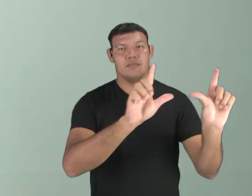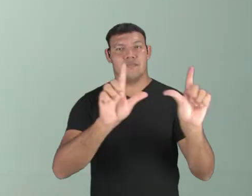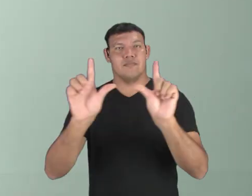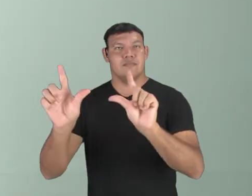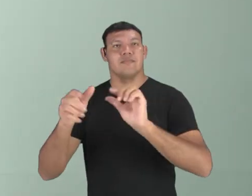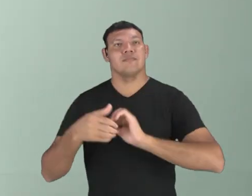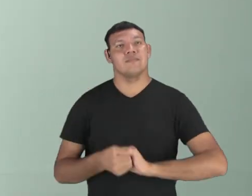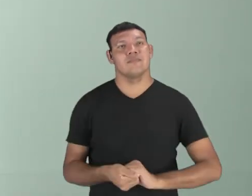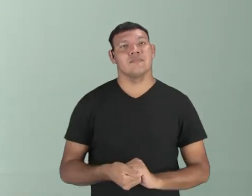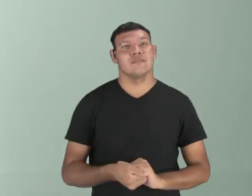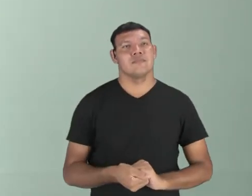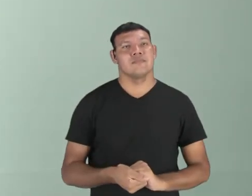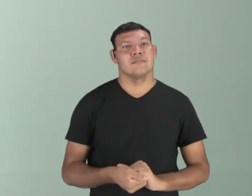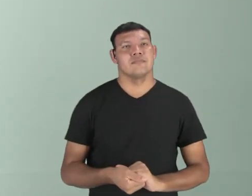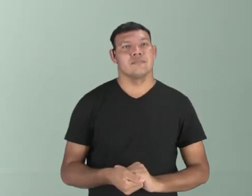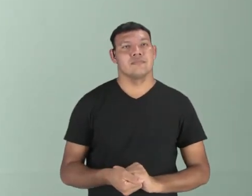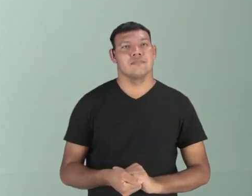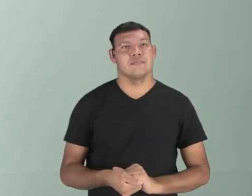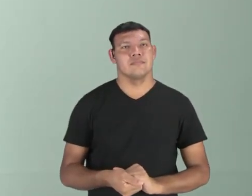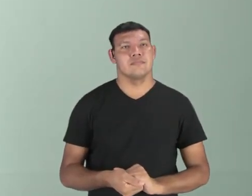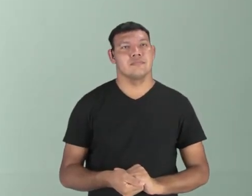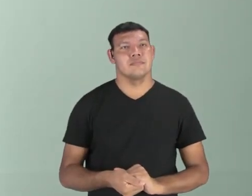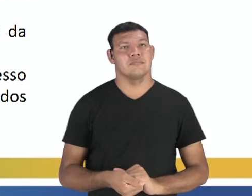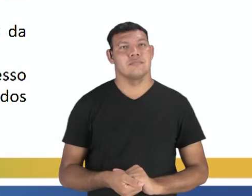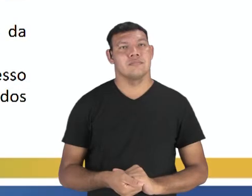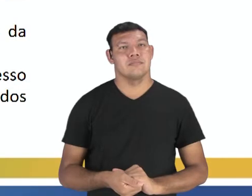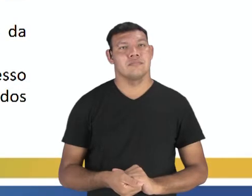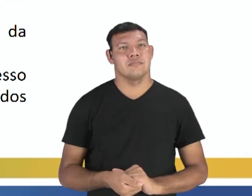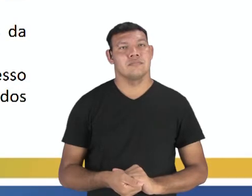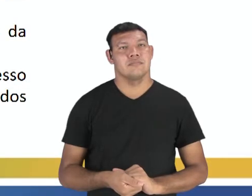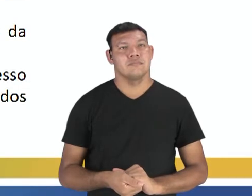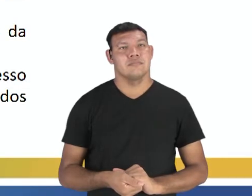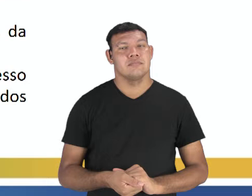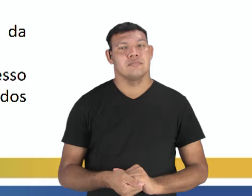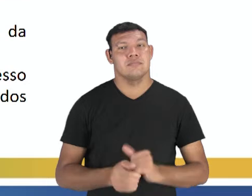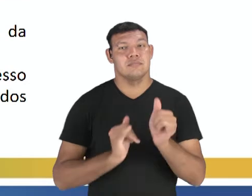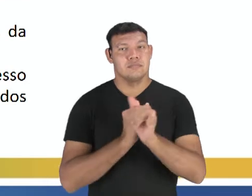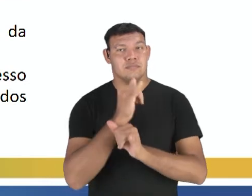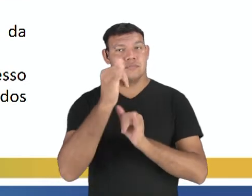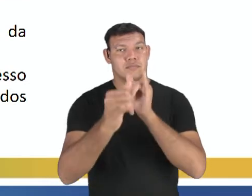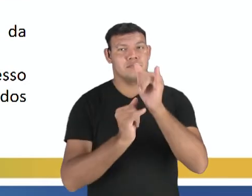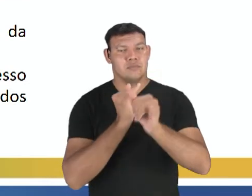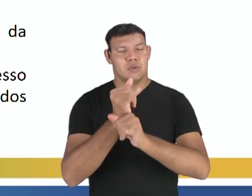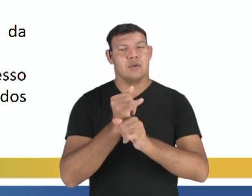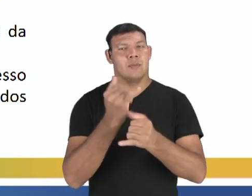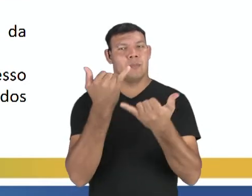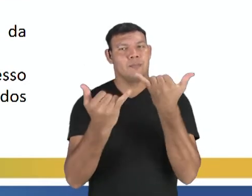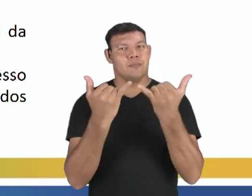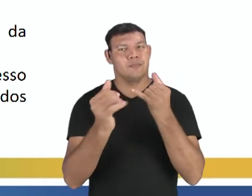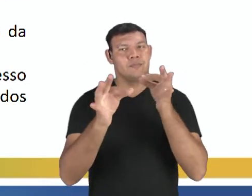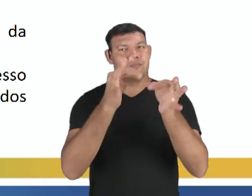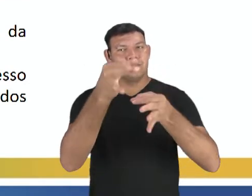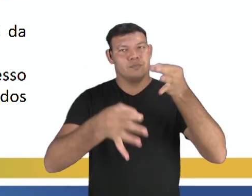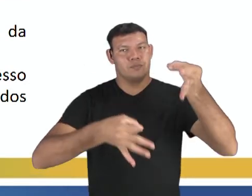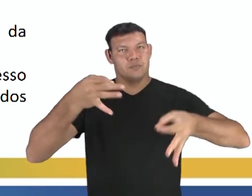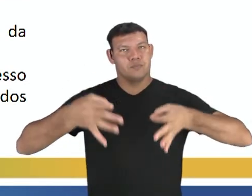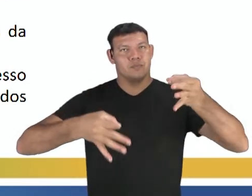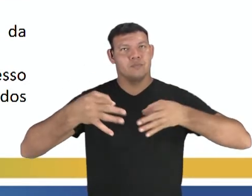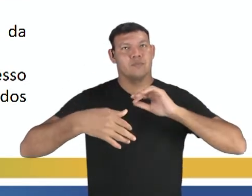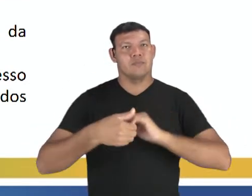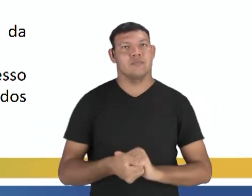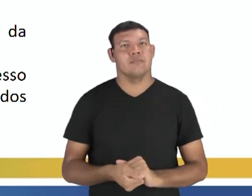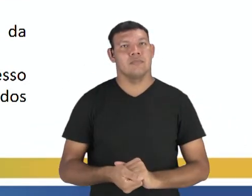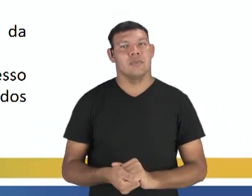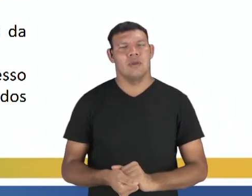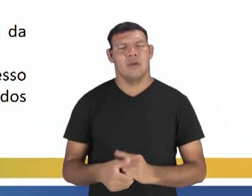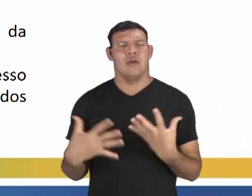seguinte atividade. Considere o texto. A internet é um tribunal, com milhões